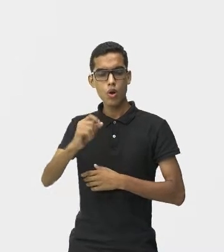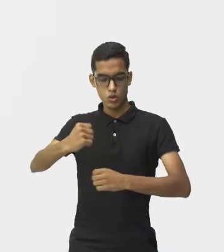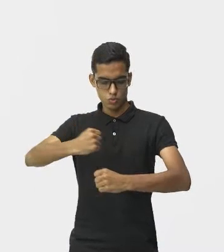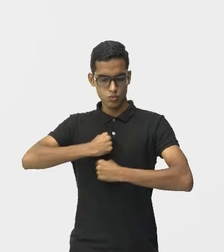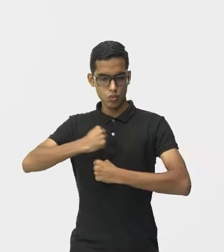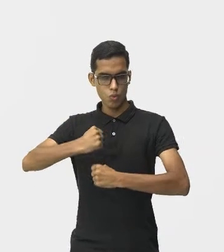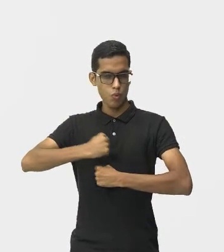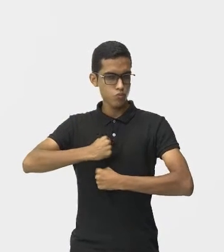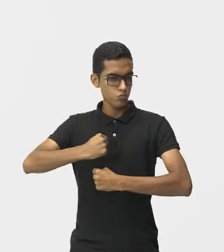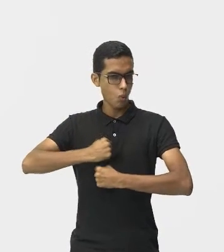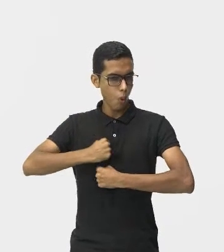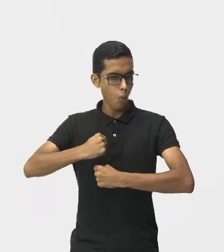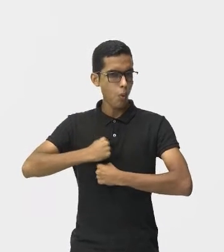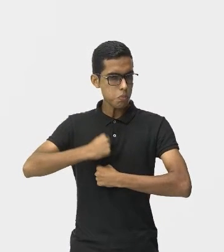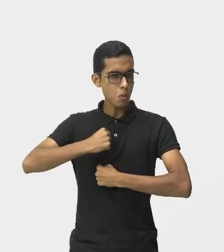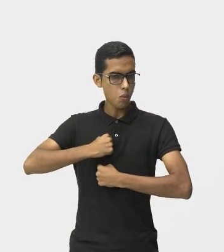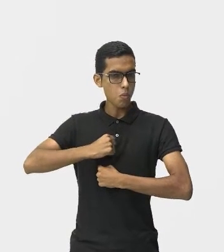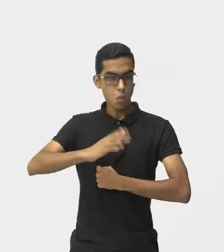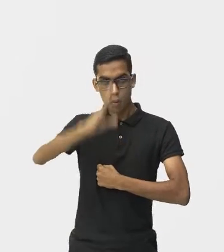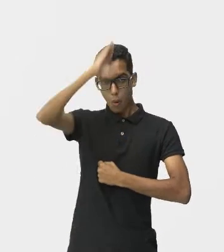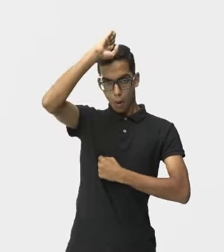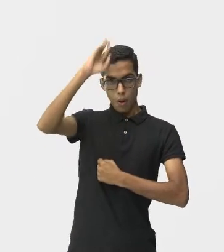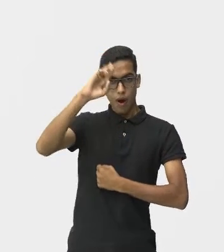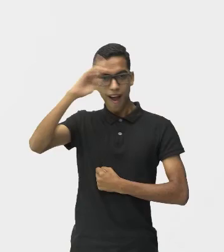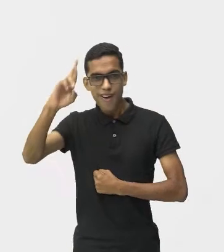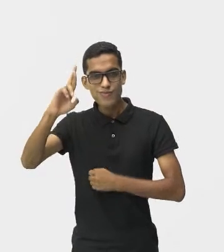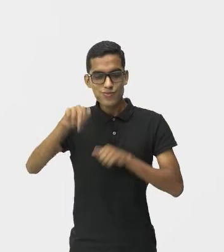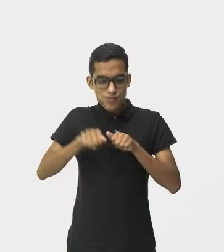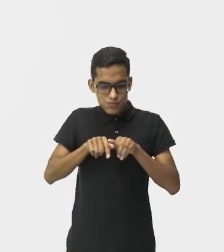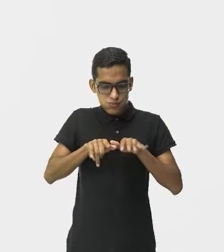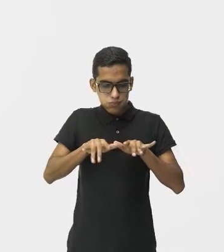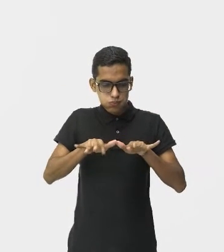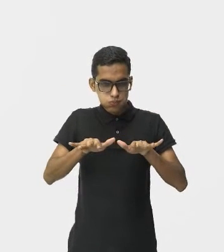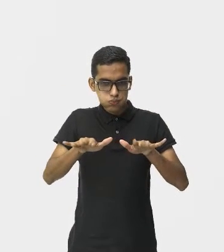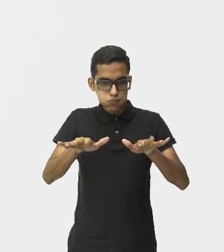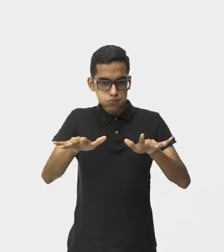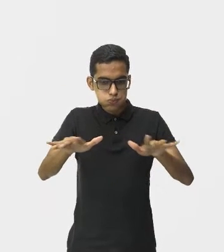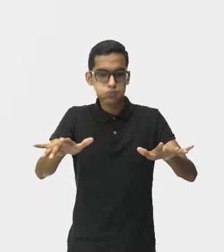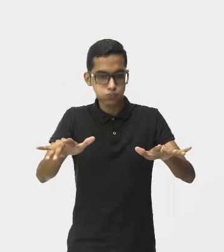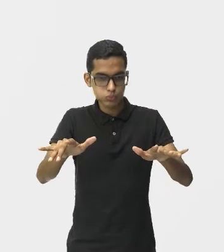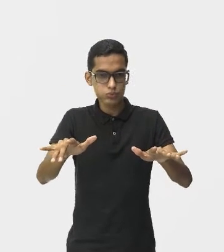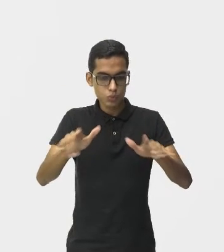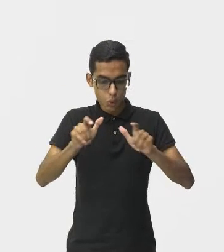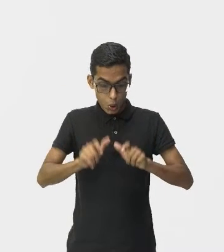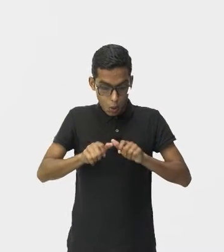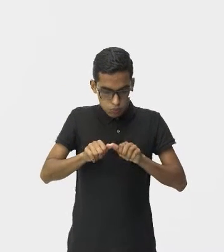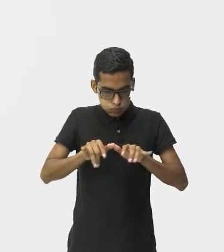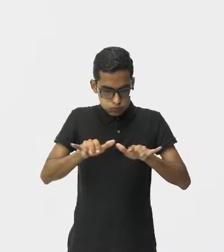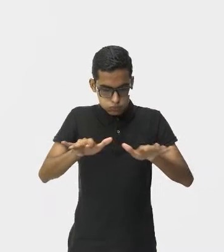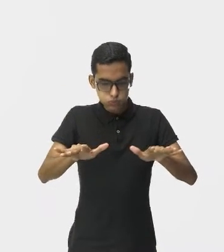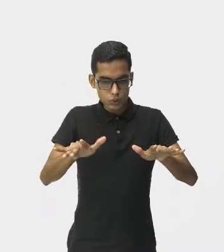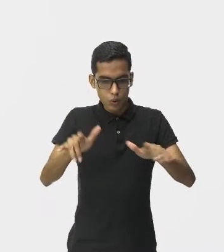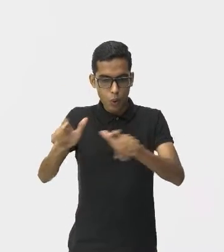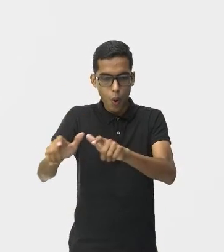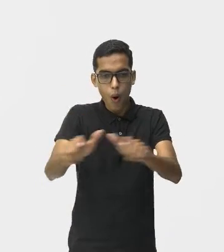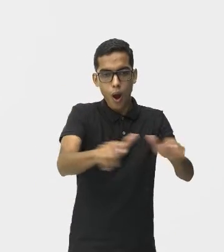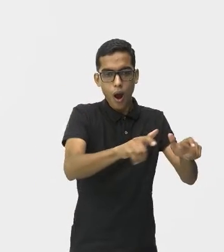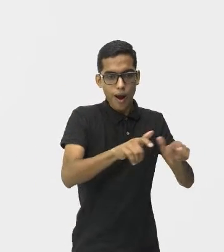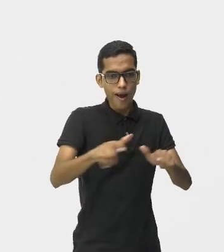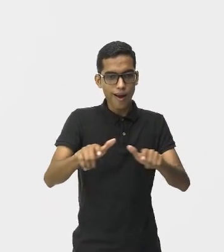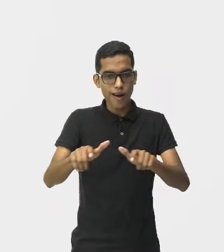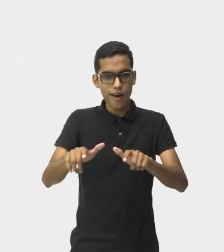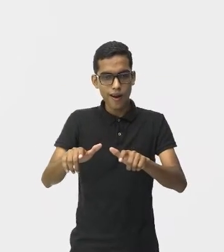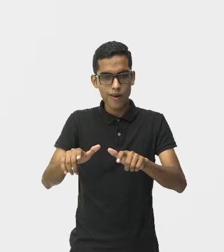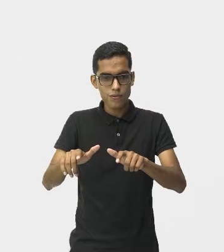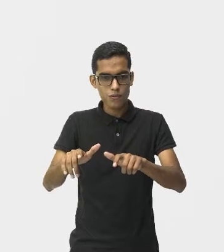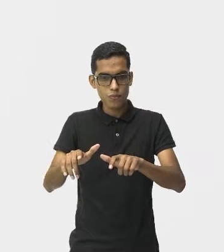romano responsável por essa expansão territorial do Império, muito importante para que a gente conheça